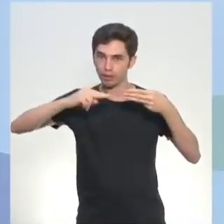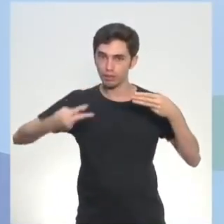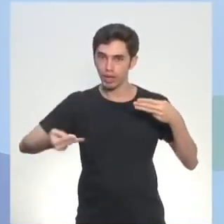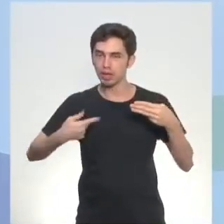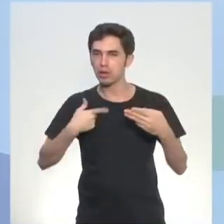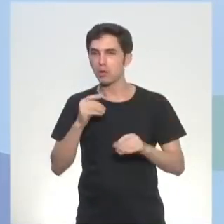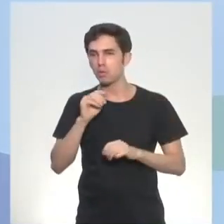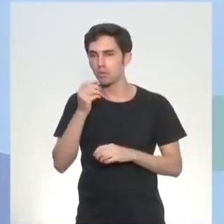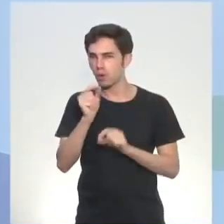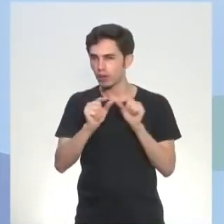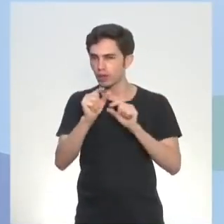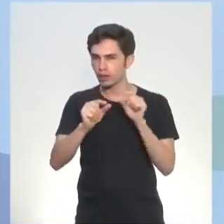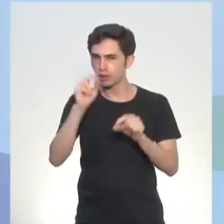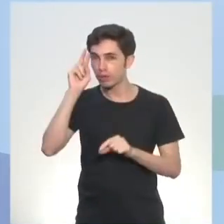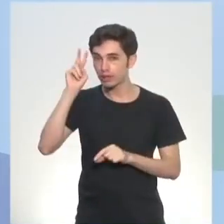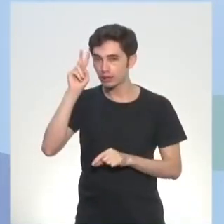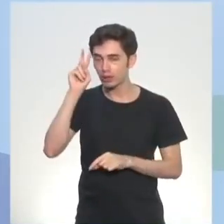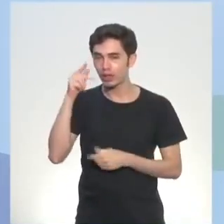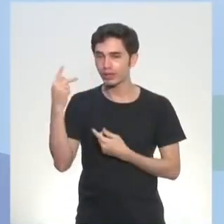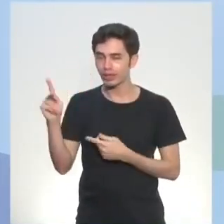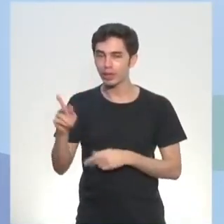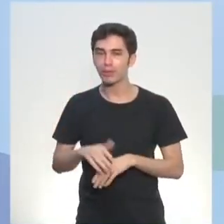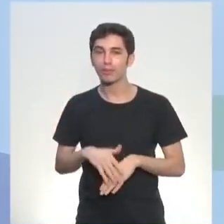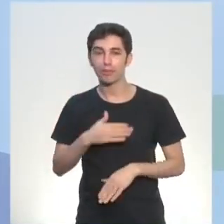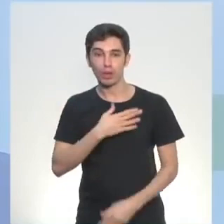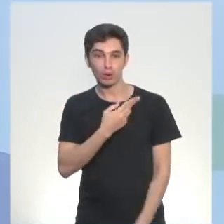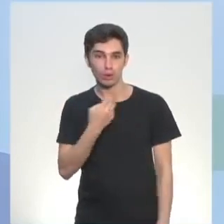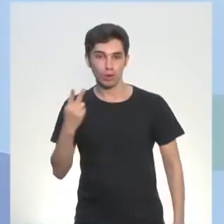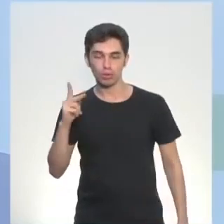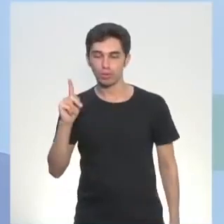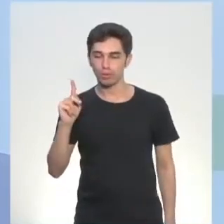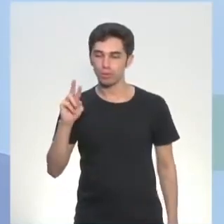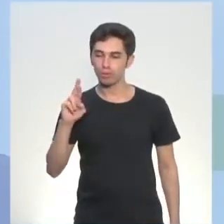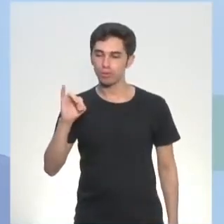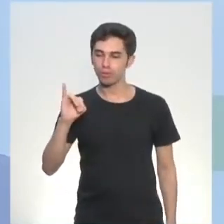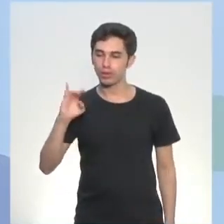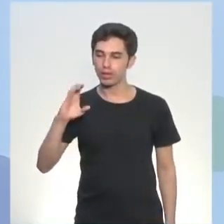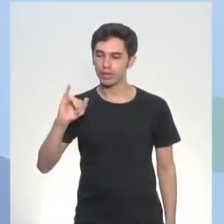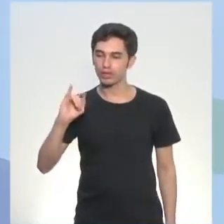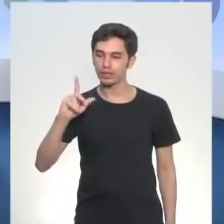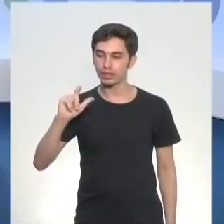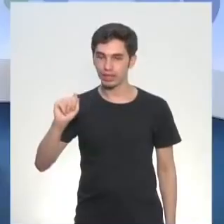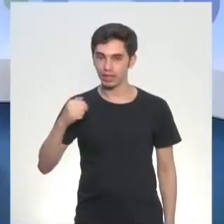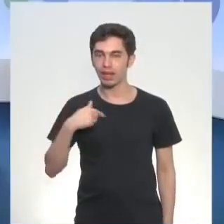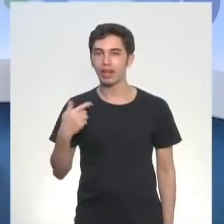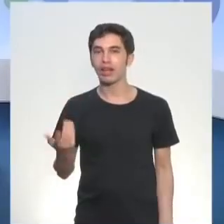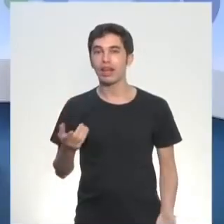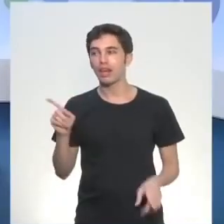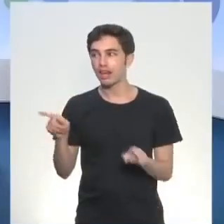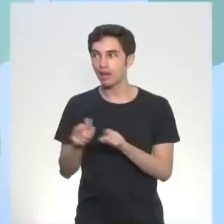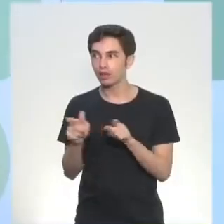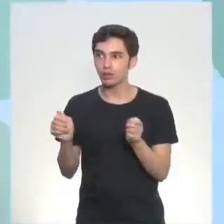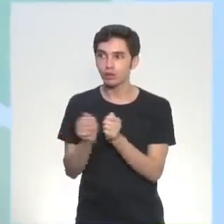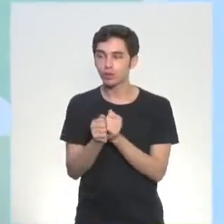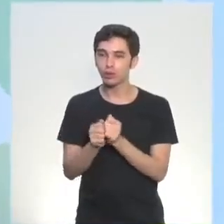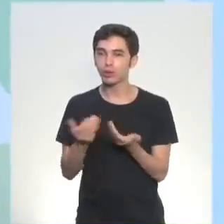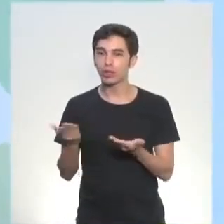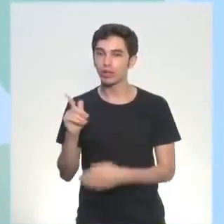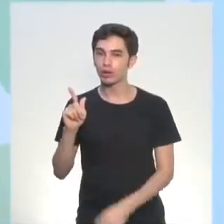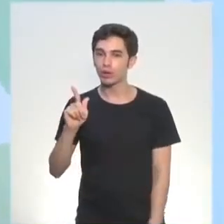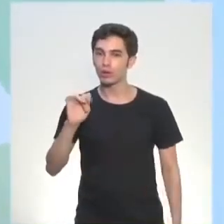quem ainda não me conhece, eu sou a professora Priscila e hoje eu estou aqui com meu companheiro Giba. Fala,